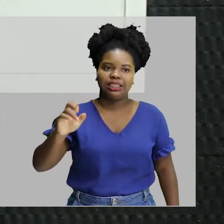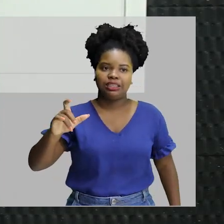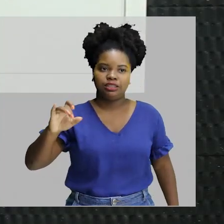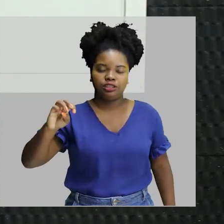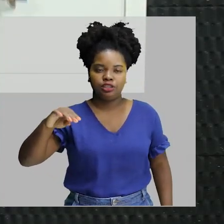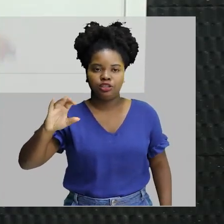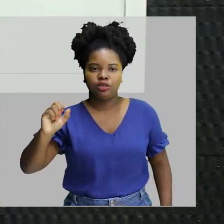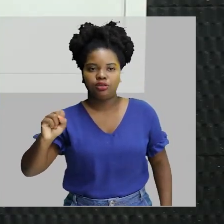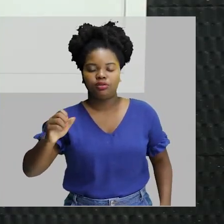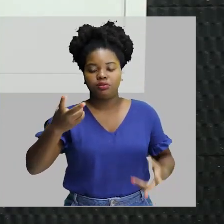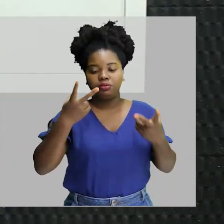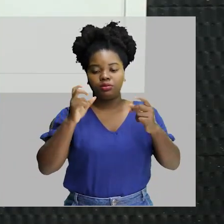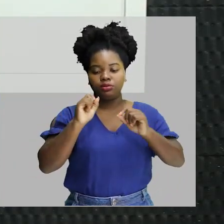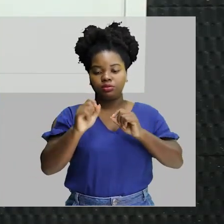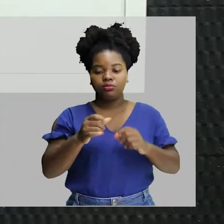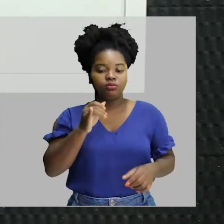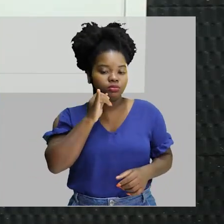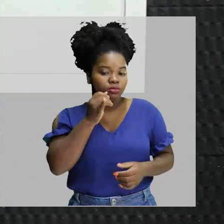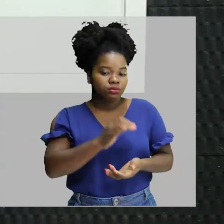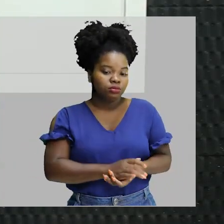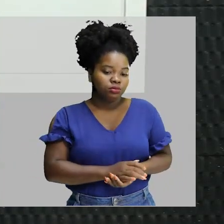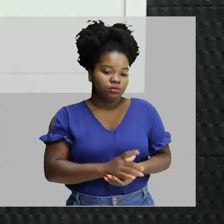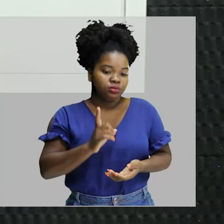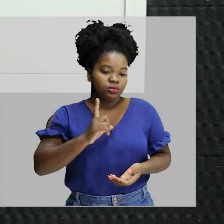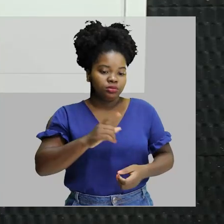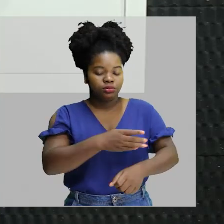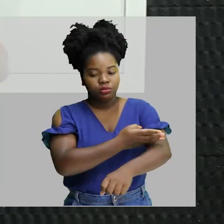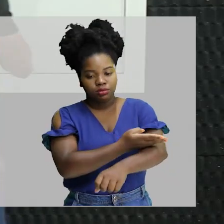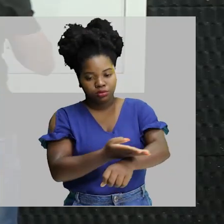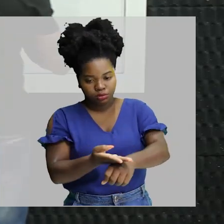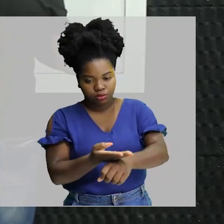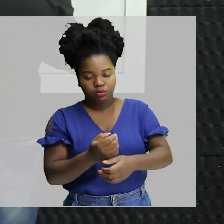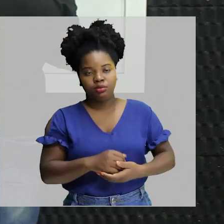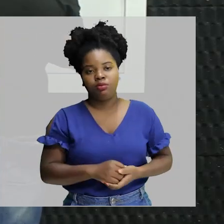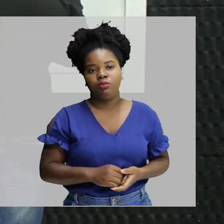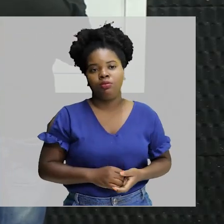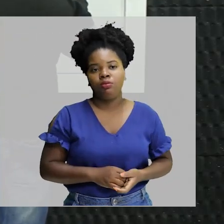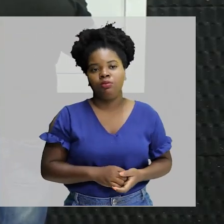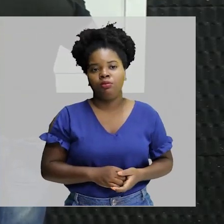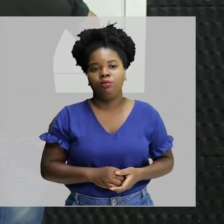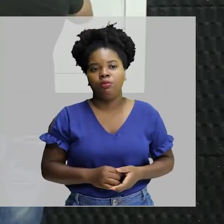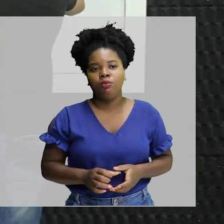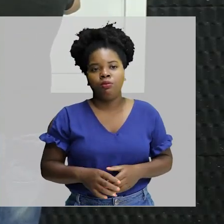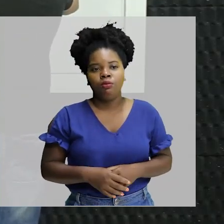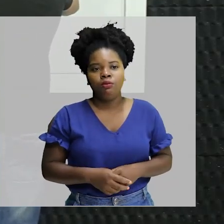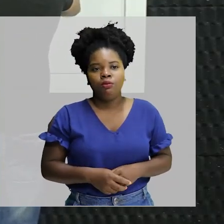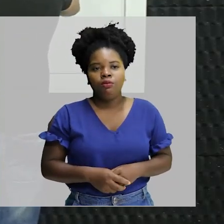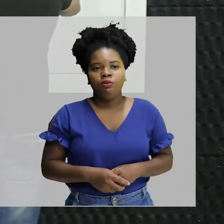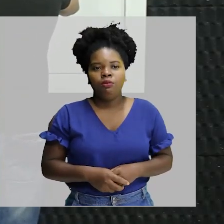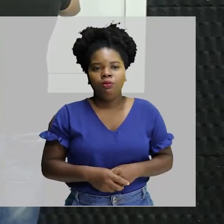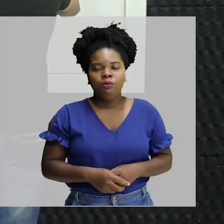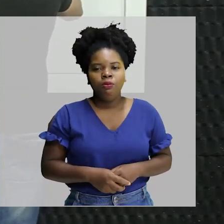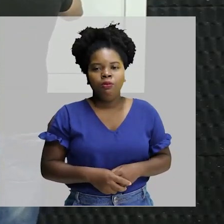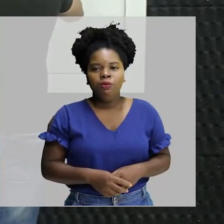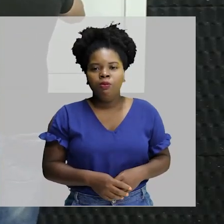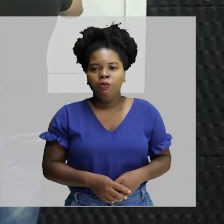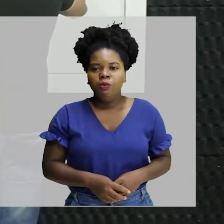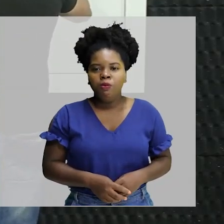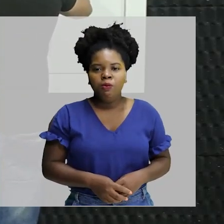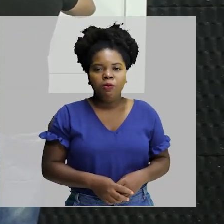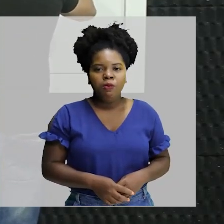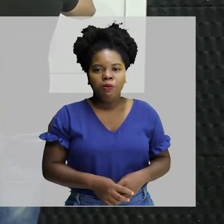perceba, por exemplo, que ela vai tratar então do nosso comportamento. Olha, essas doutrinas éticas elas vão trazer uma forte reflexão sobre